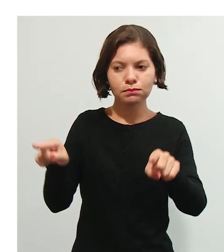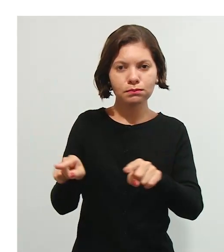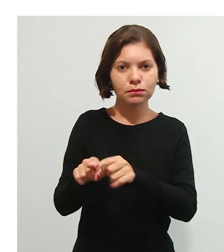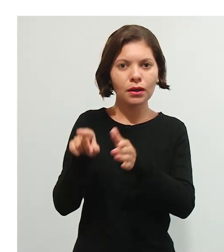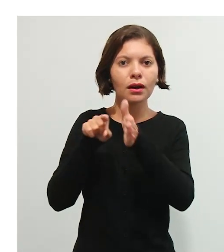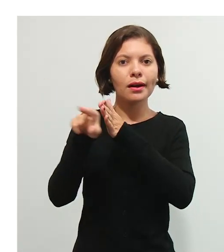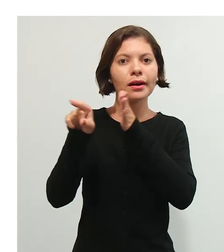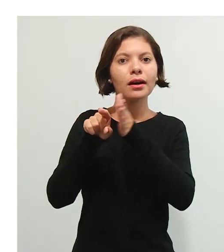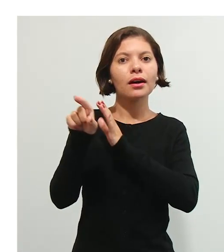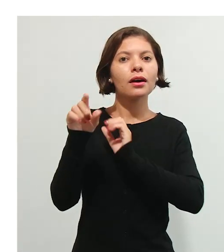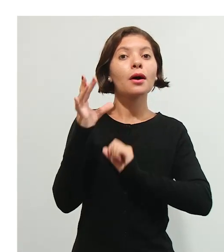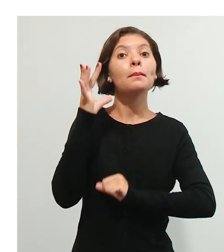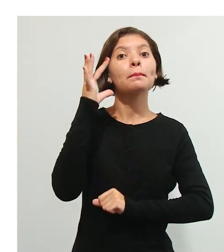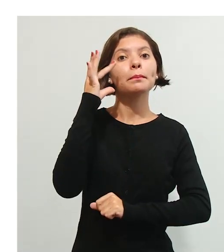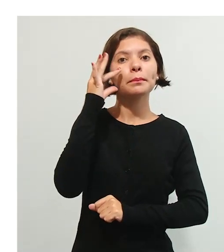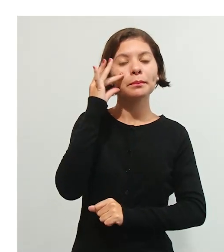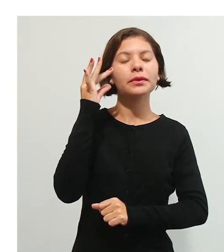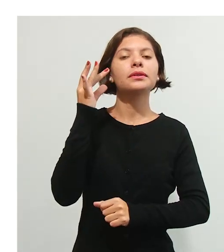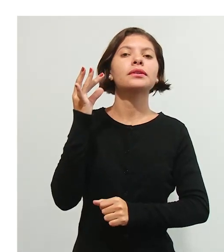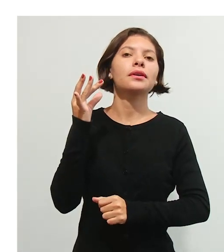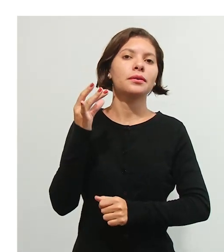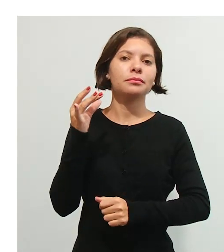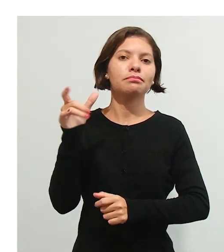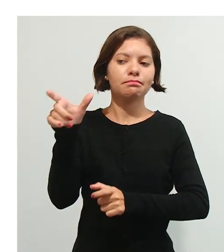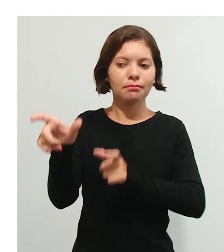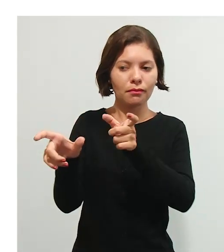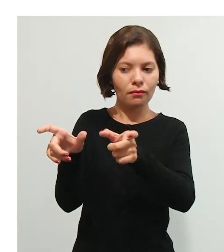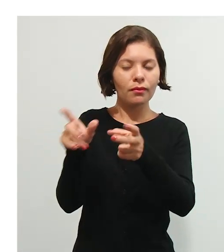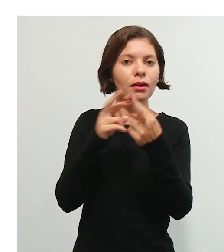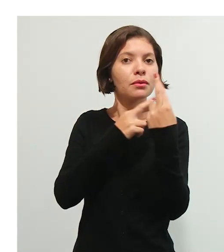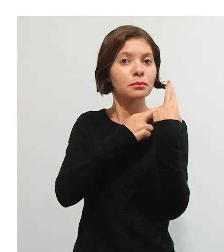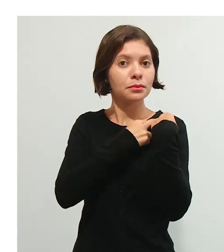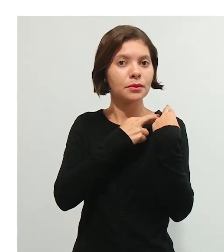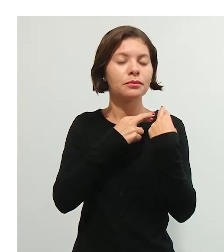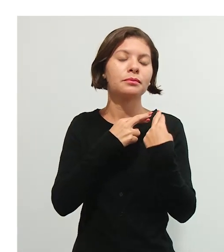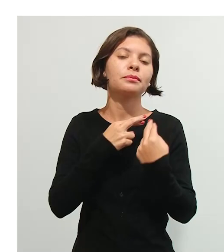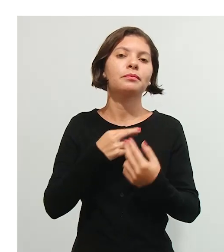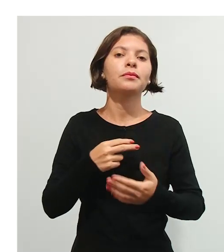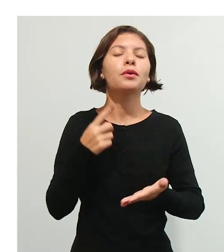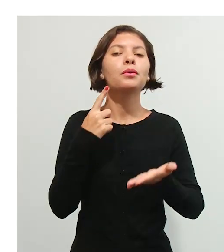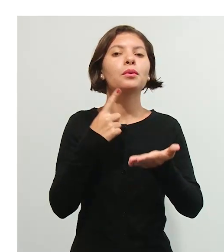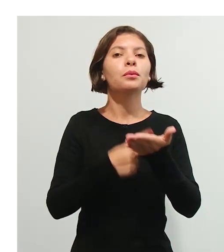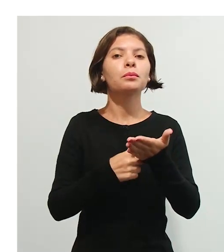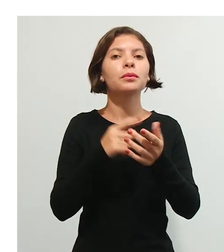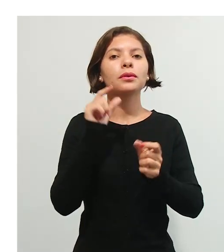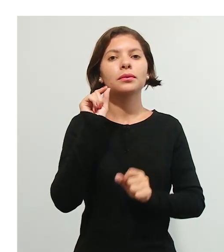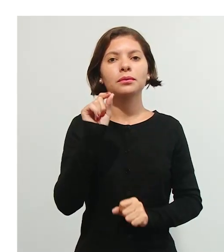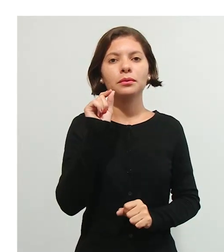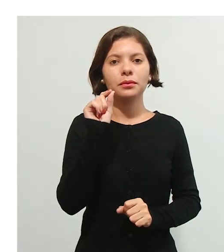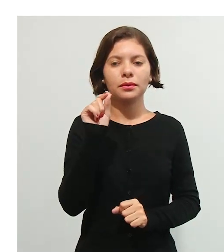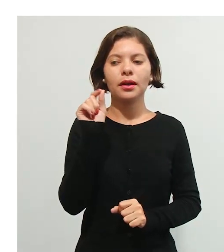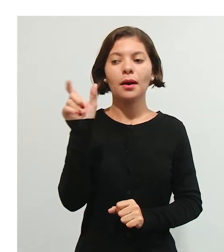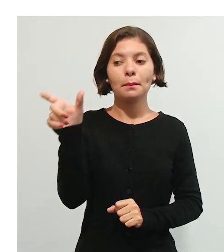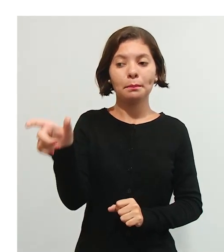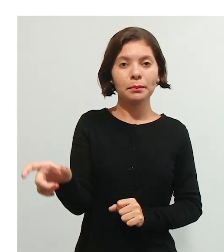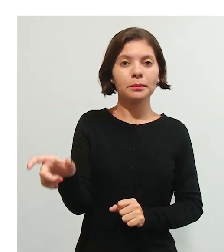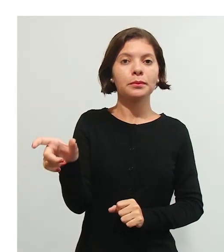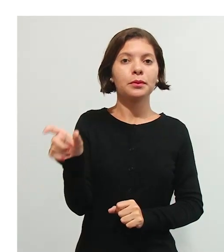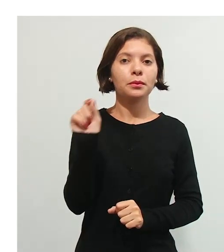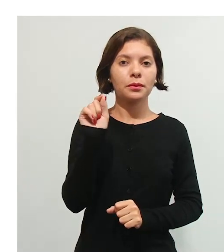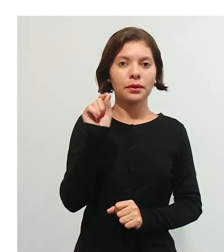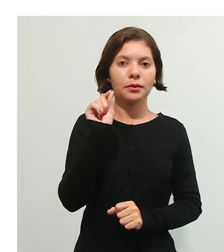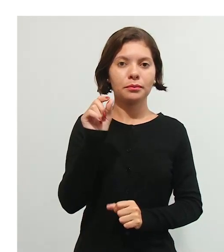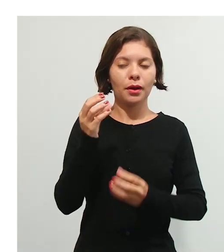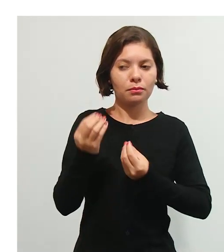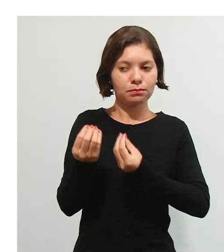questionário presencialmente ao colaborador da pesquisa combinar com o colaborador da